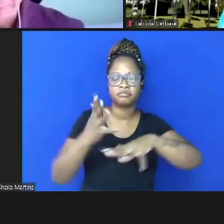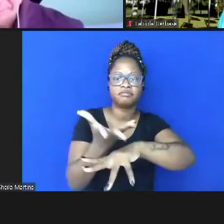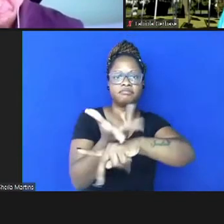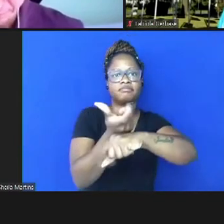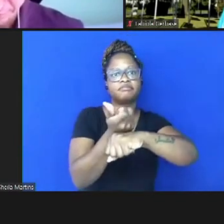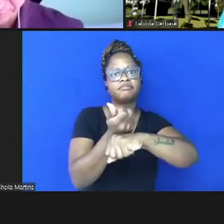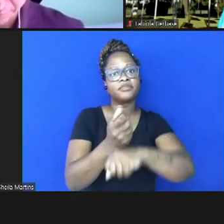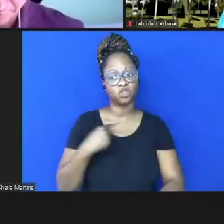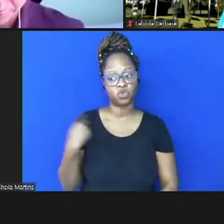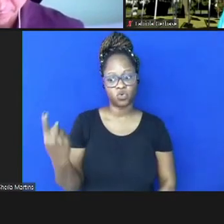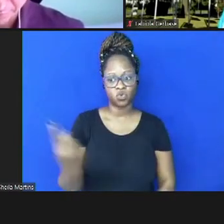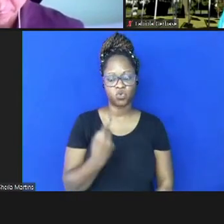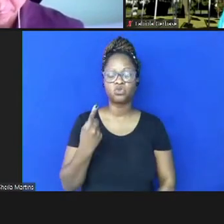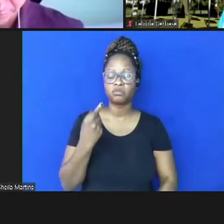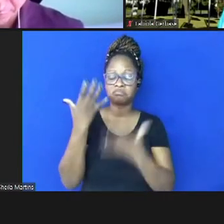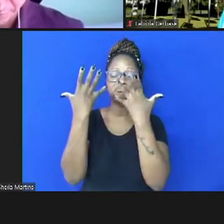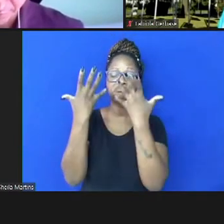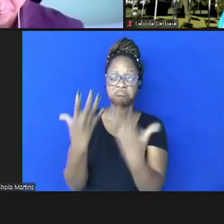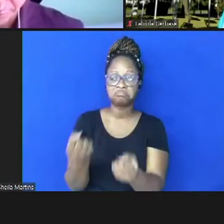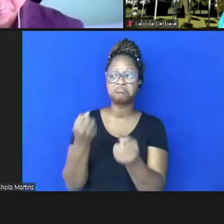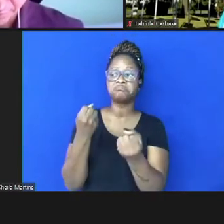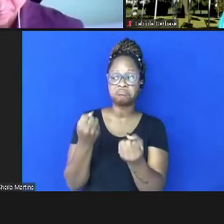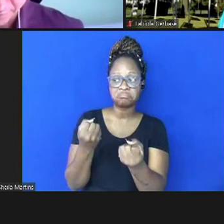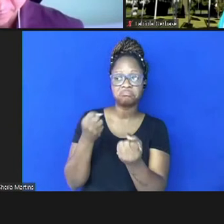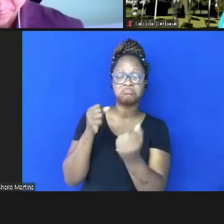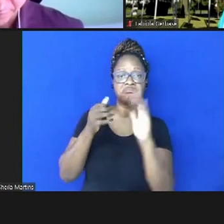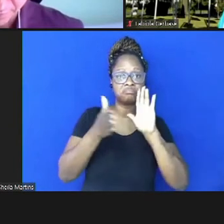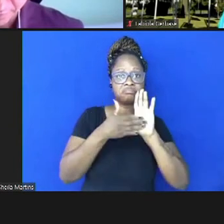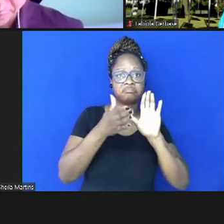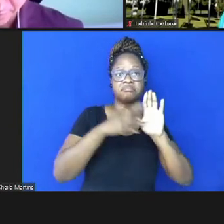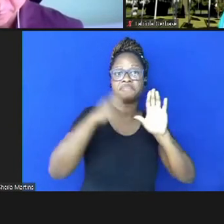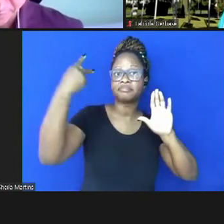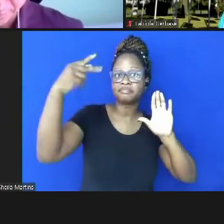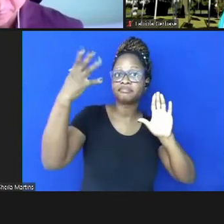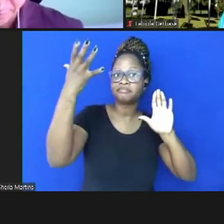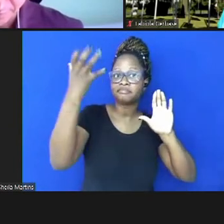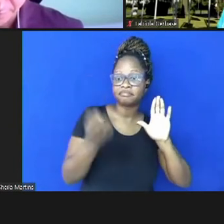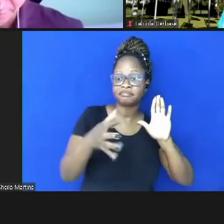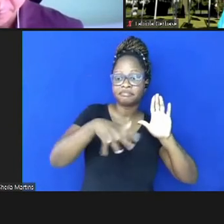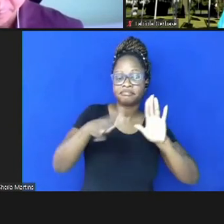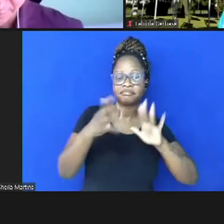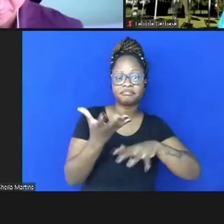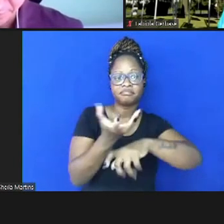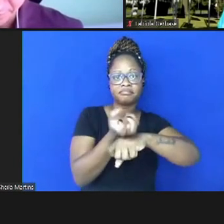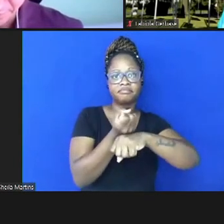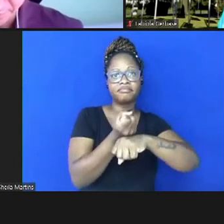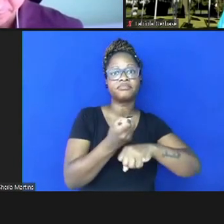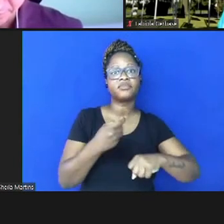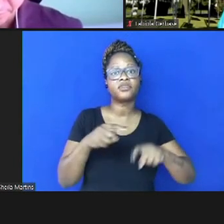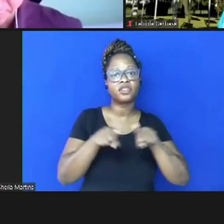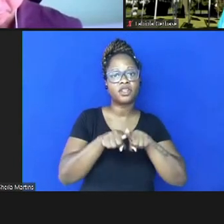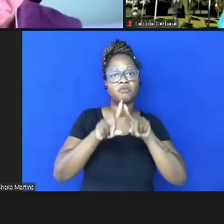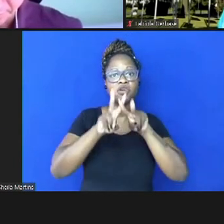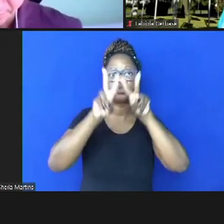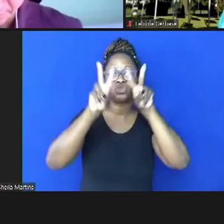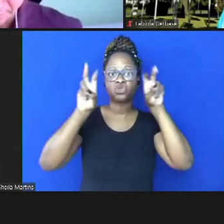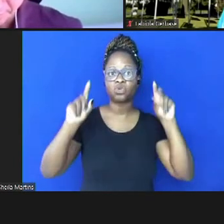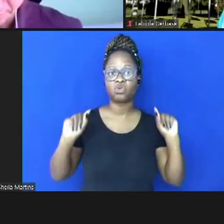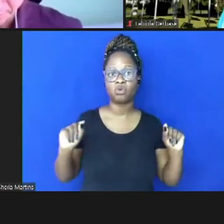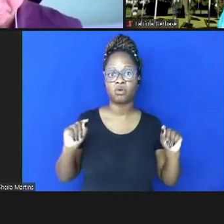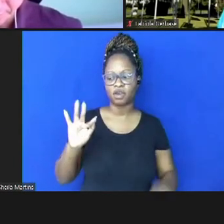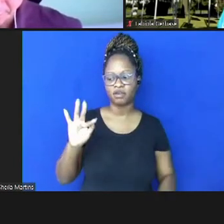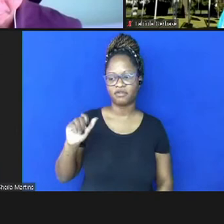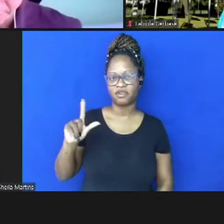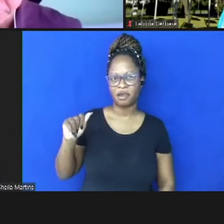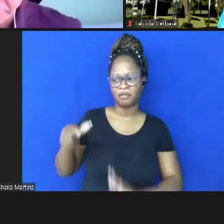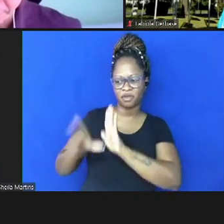gente coaduna essa proposta. E com relação às pessoas que a Fabíola comentou, né,